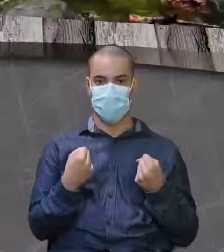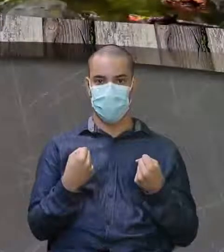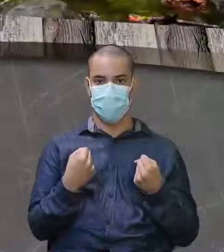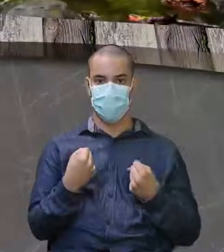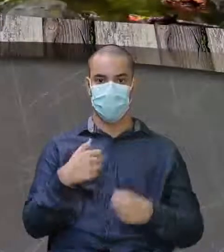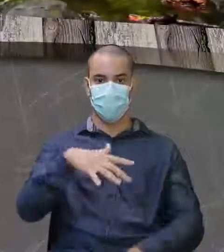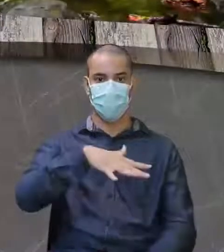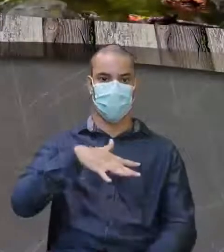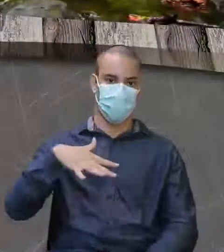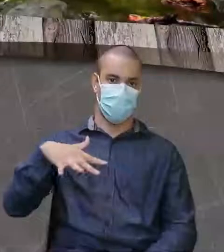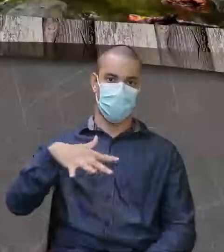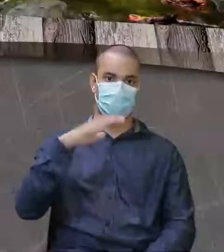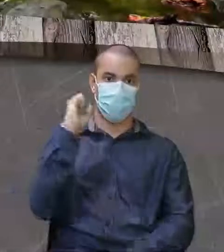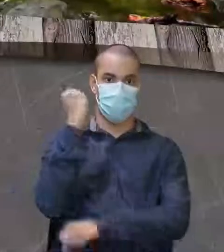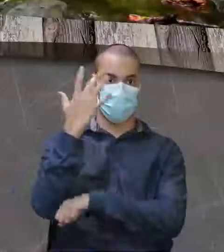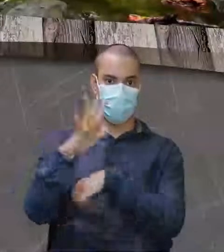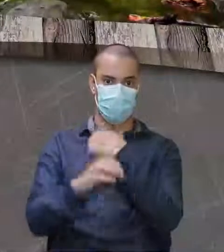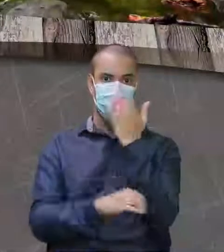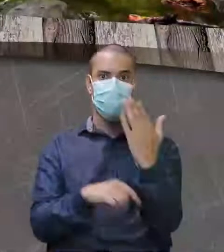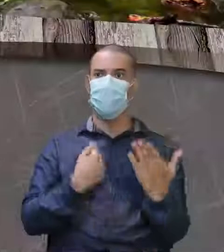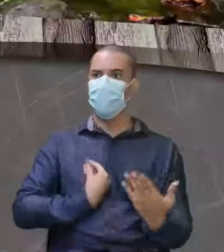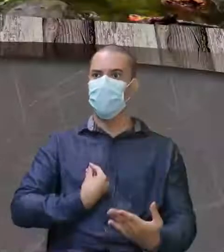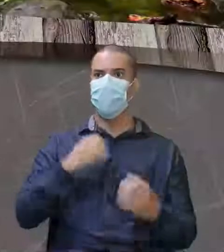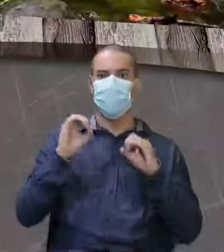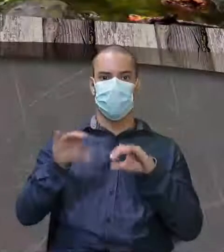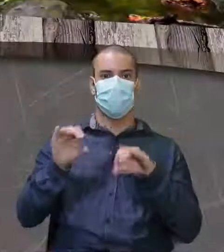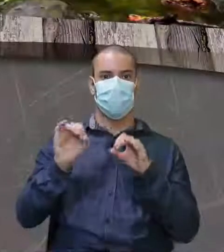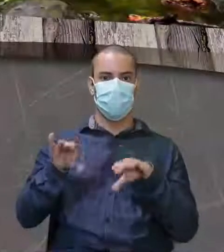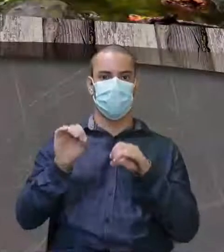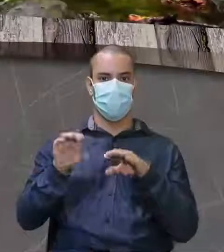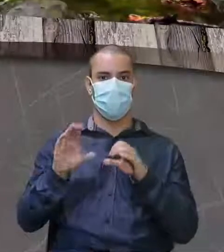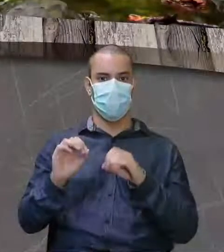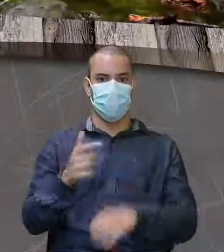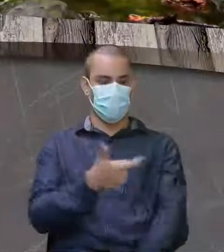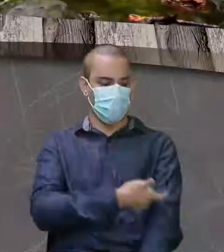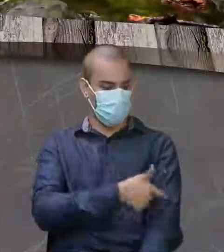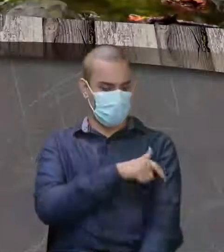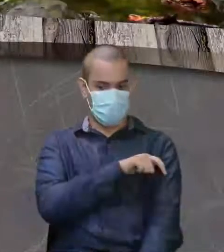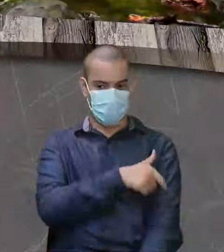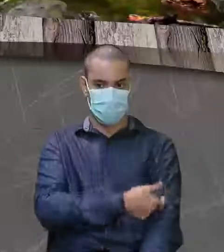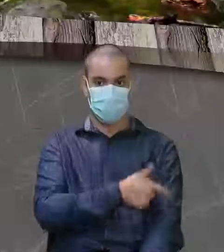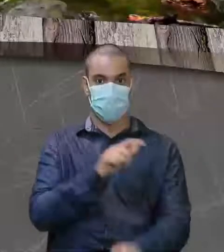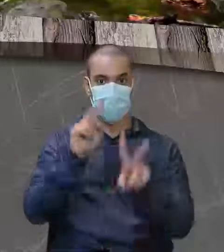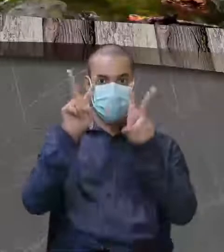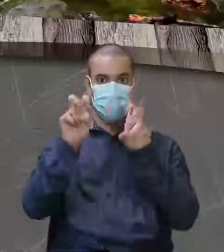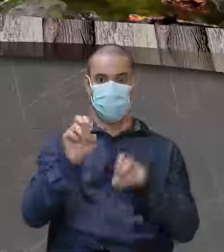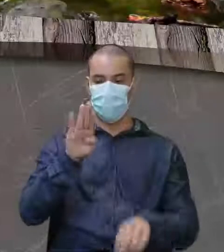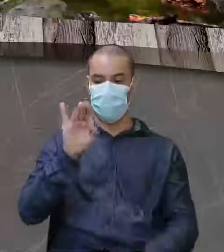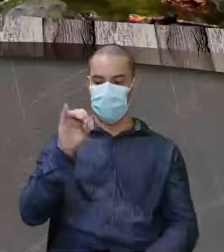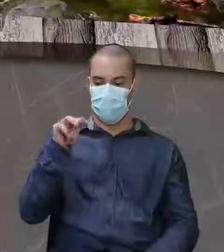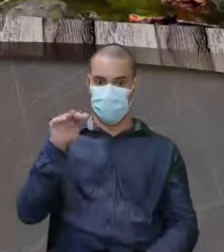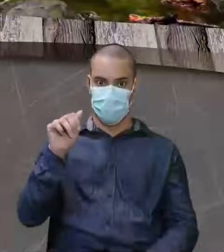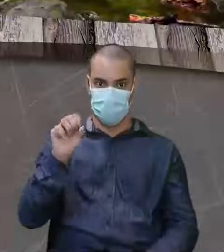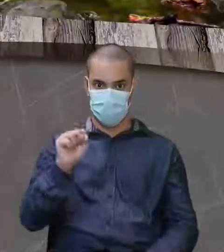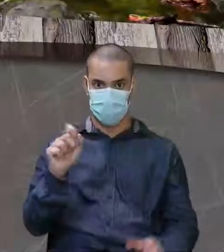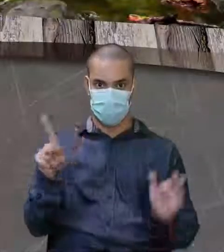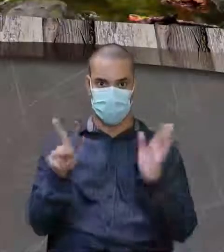partes da natureza. Outro dia eu estava dando aula para o ensino fundamental sobre os biomas, sobre os domínios